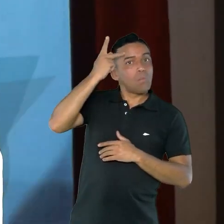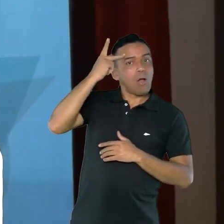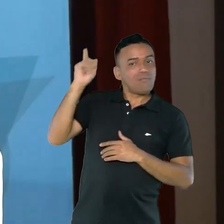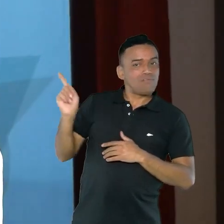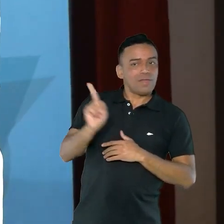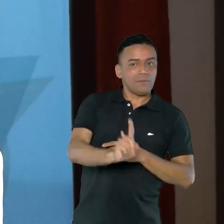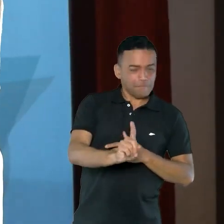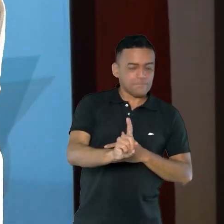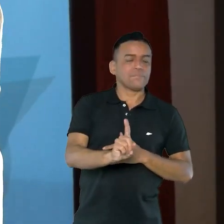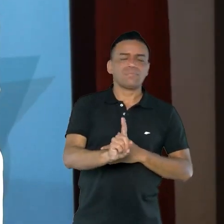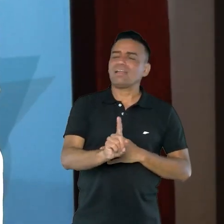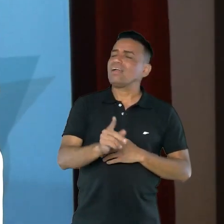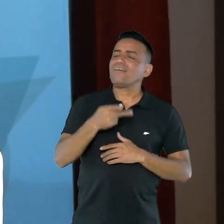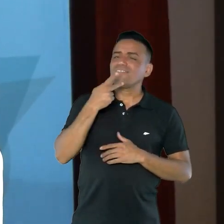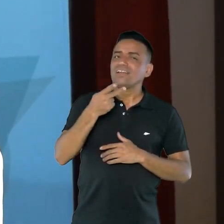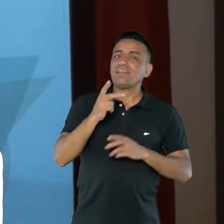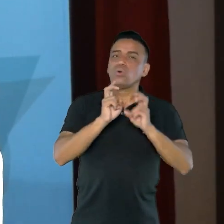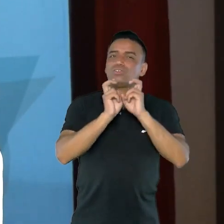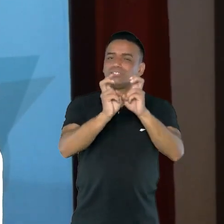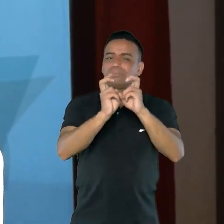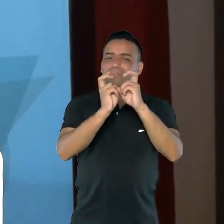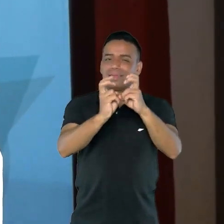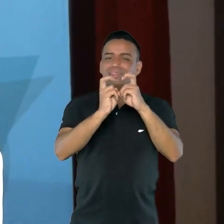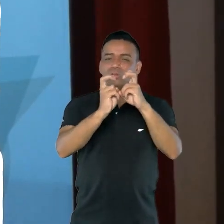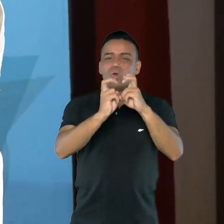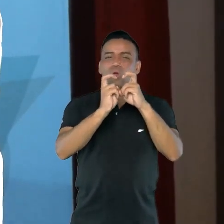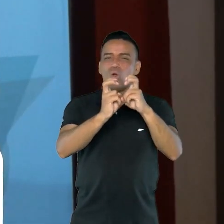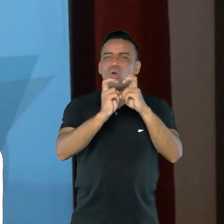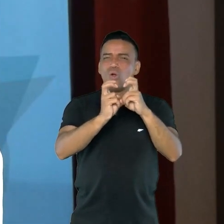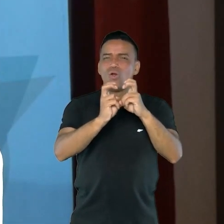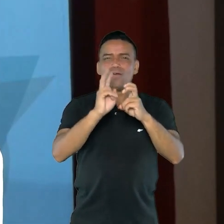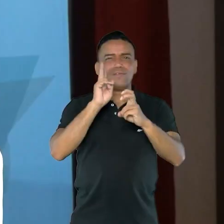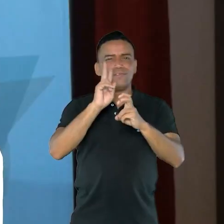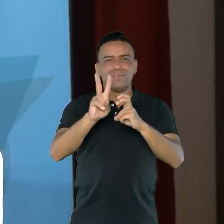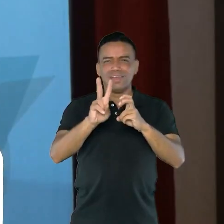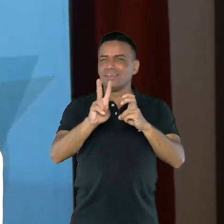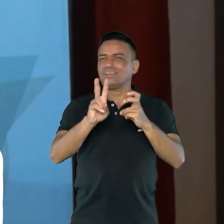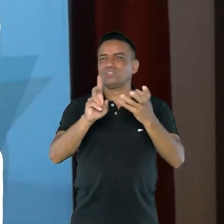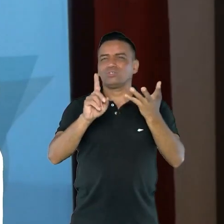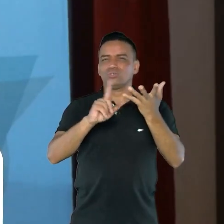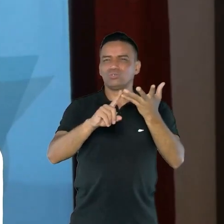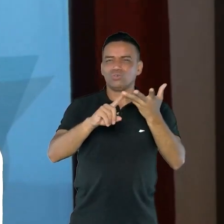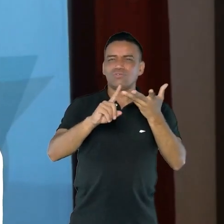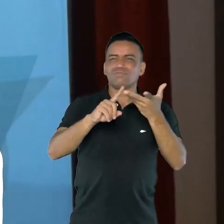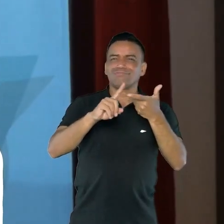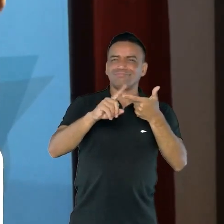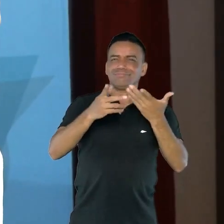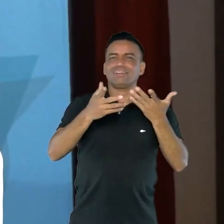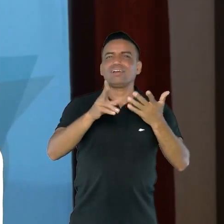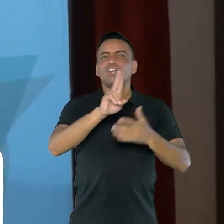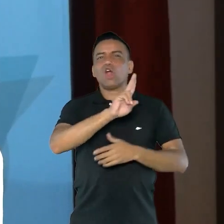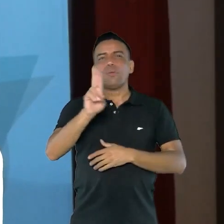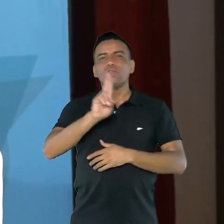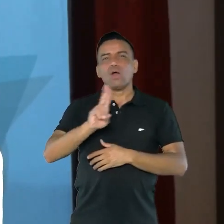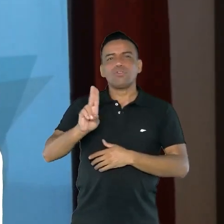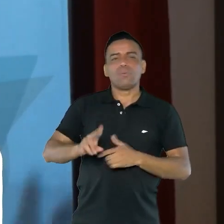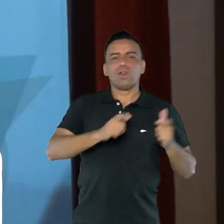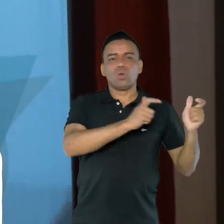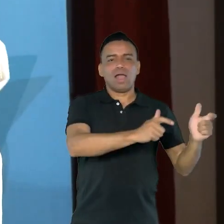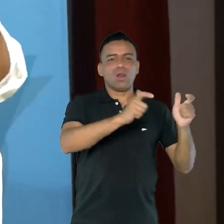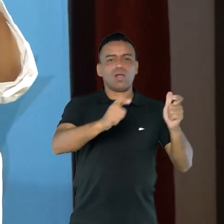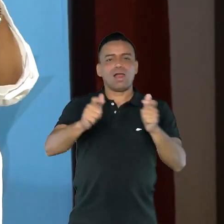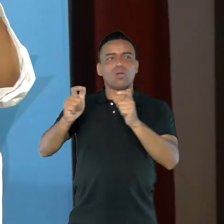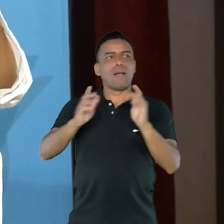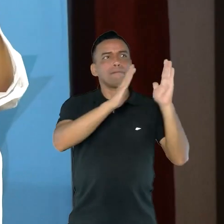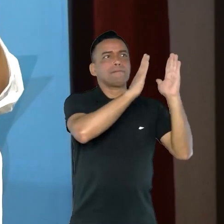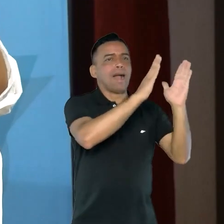né? Eu, quando ando de metrô, né, vejo lá Jabaquara, Tucuruvi, próprio Tietê, né? Olhar